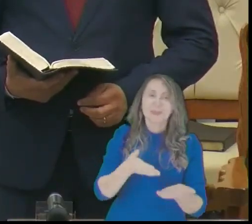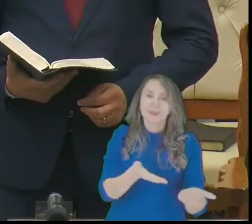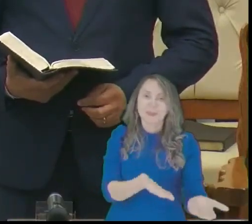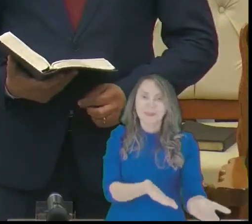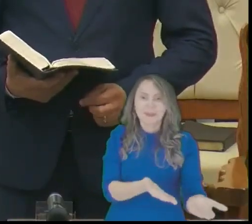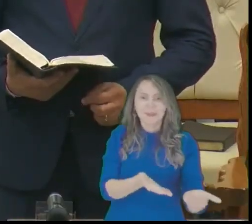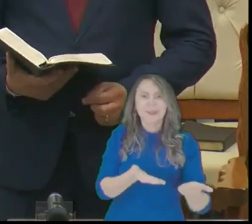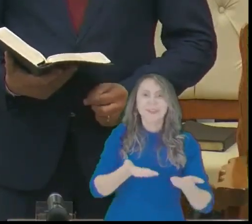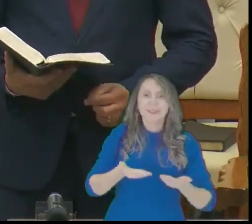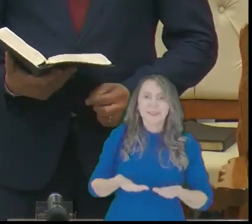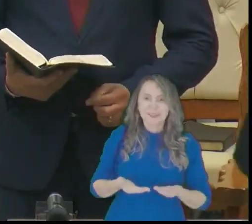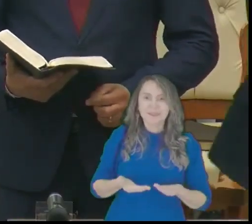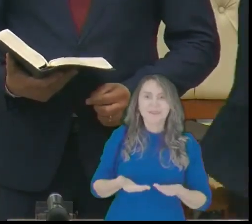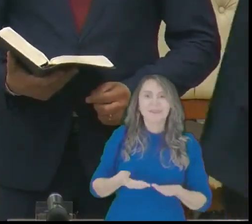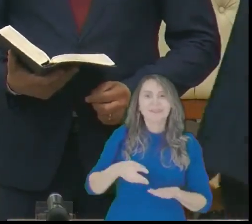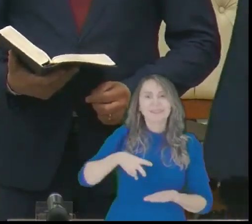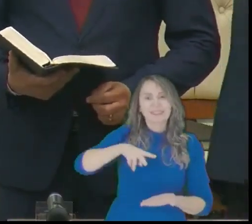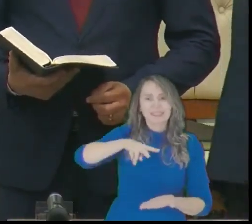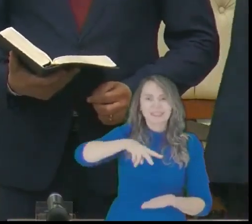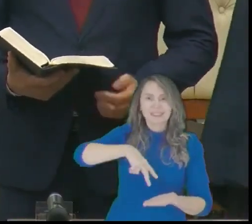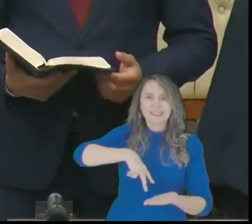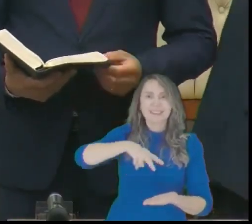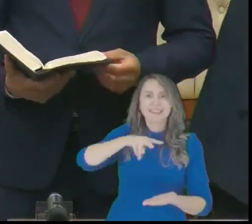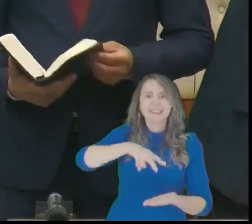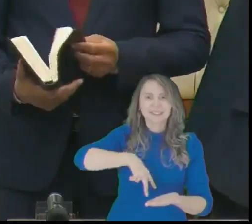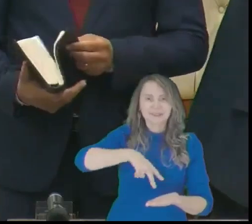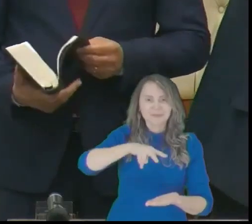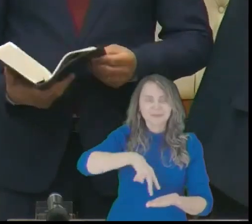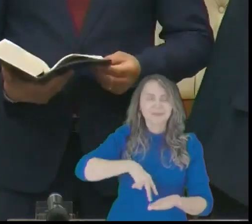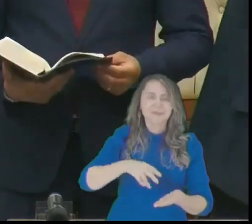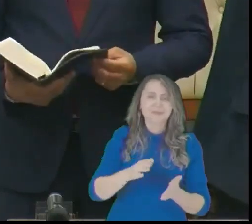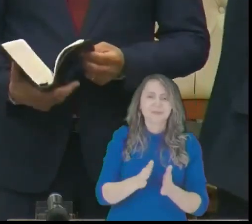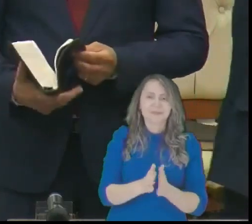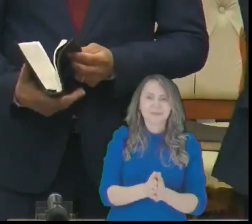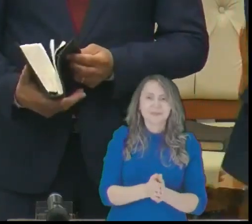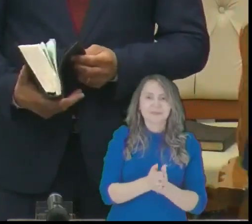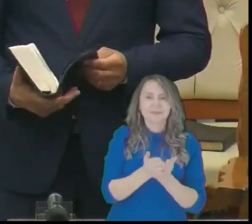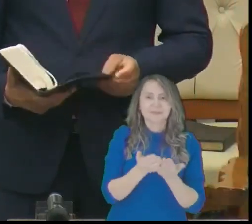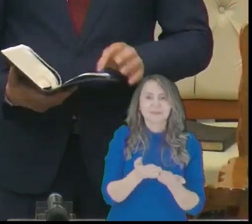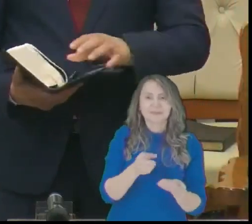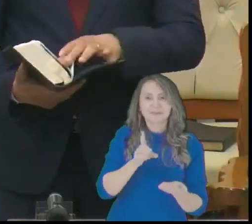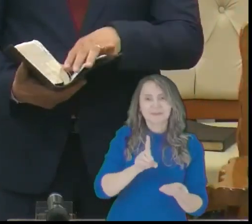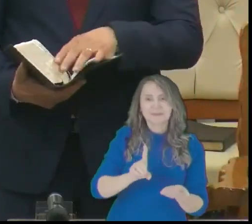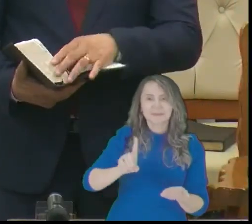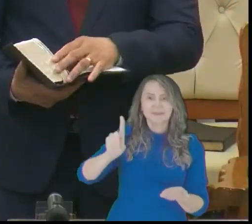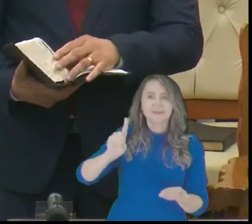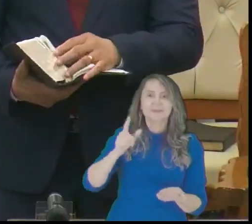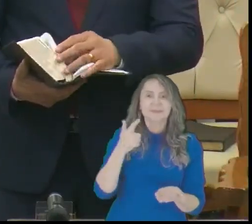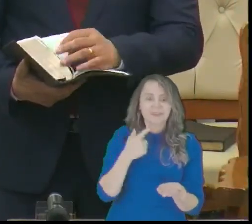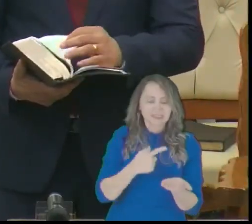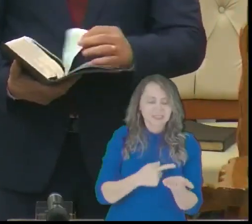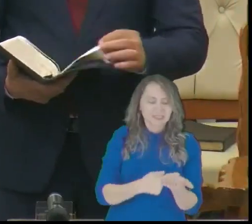todos para ler a Santa Palavra de Deus no livro do Gênesis.